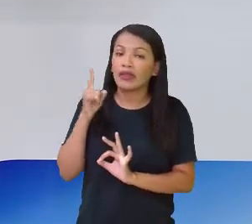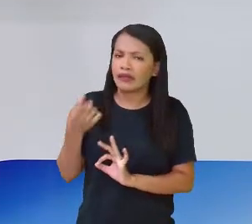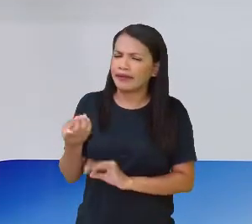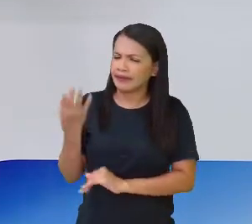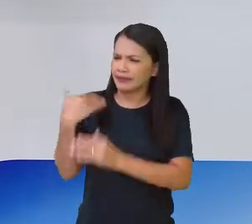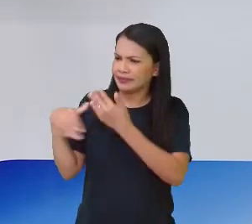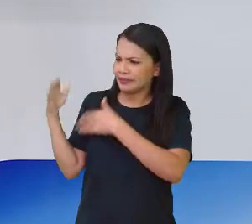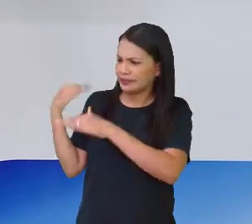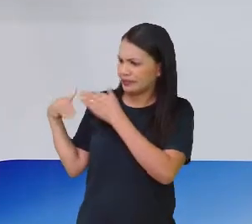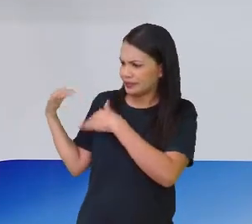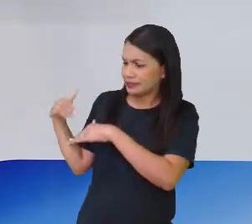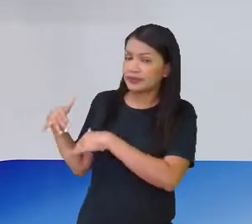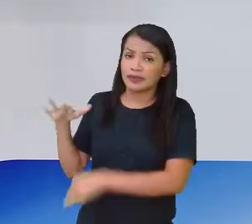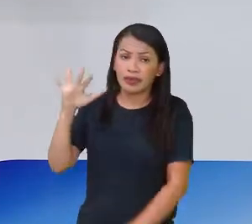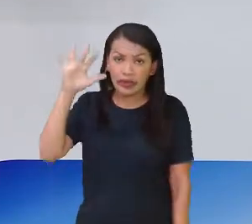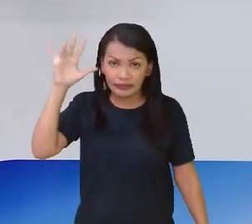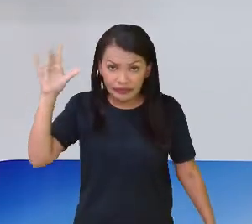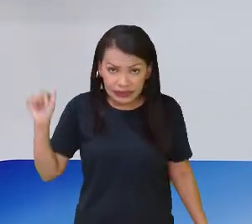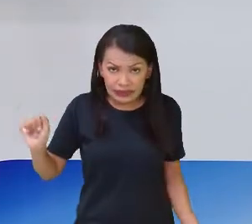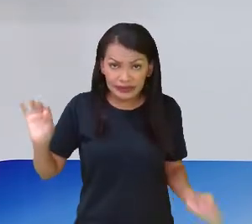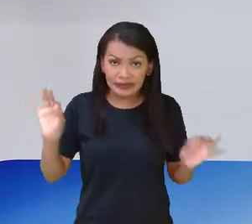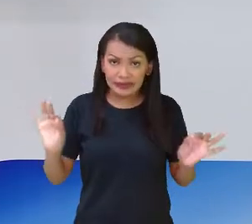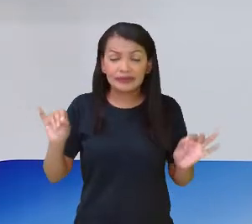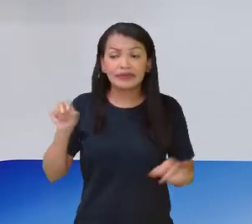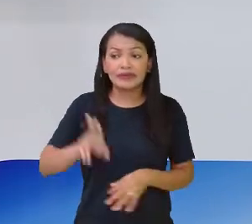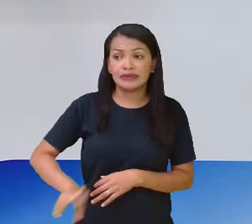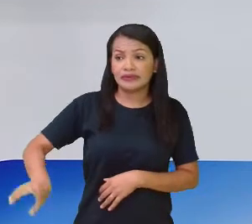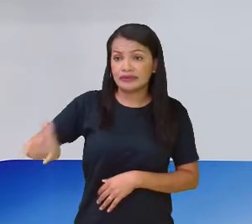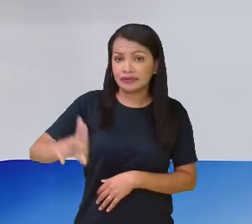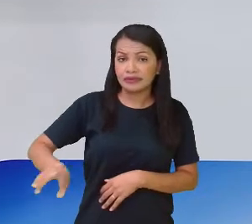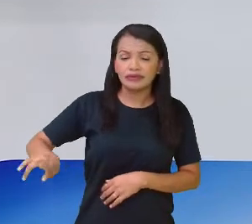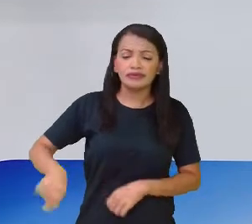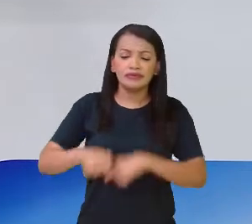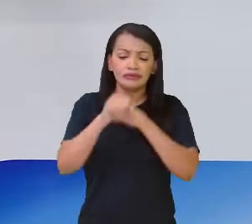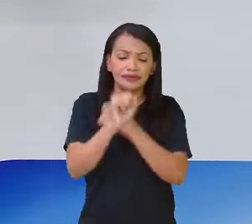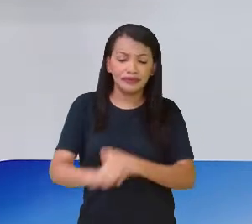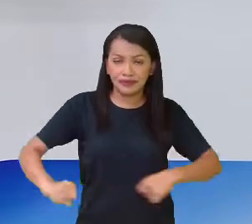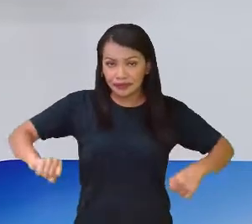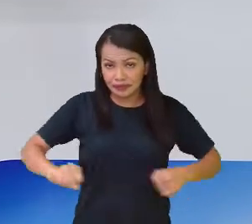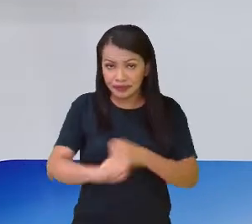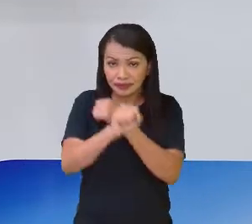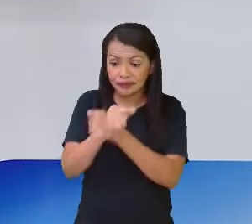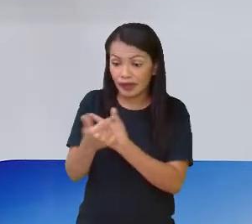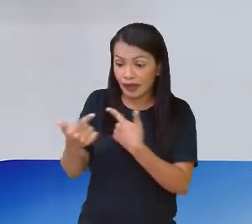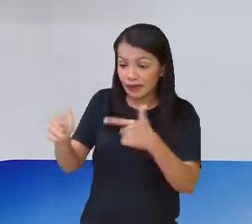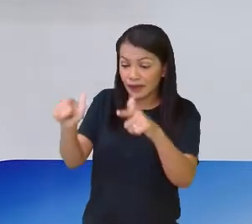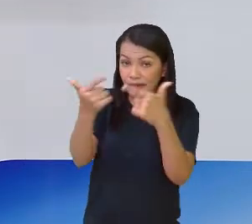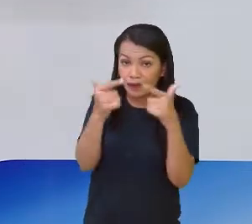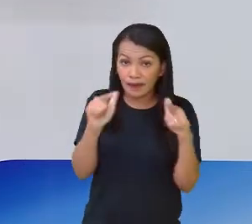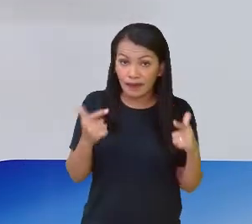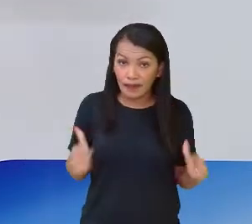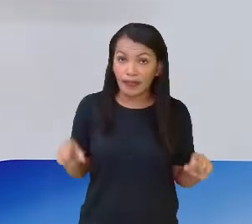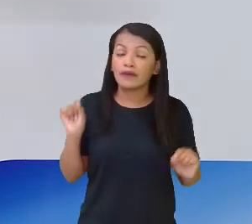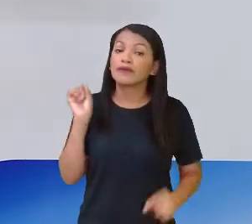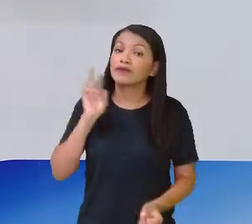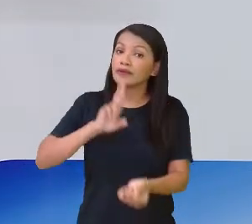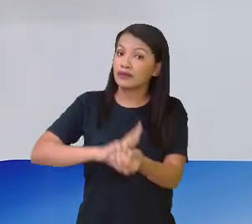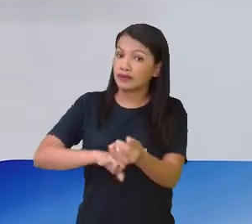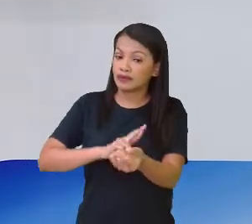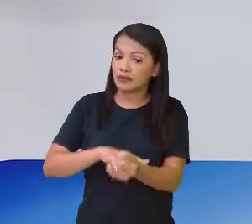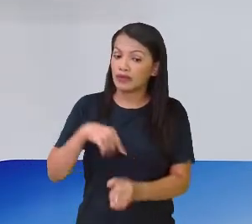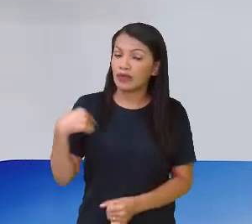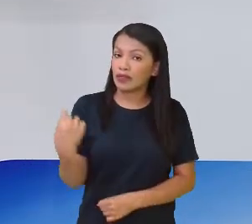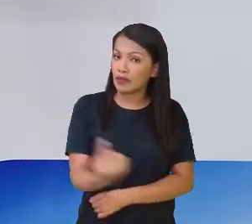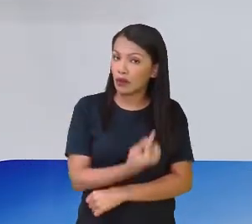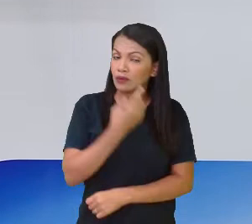antigo, instrumento africano, utilizado no maracatu e outros ritmos do nosso estado